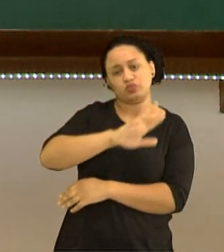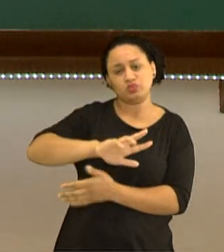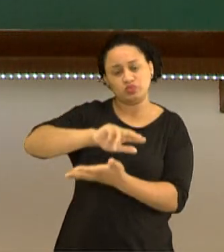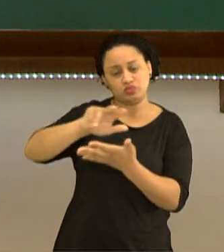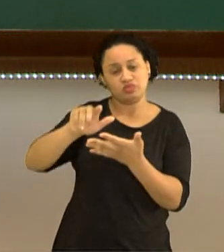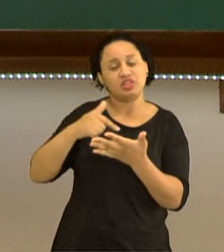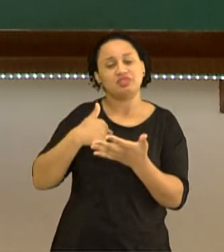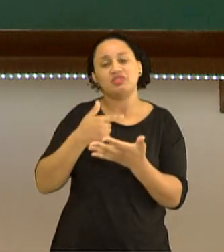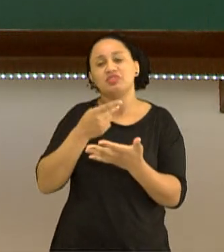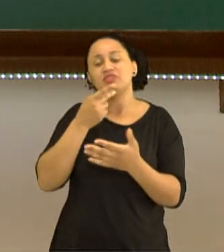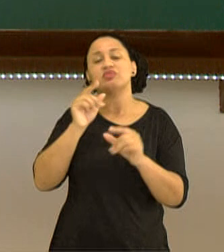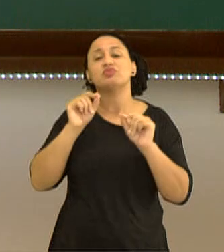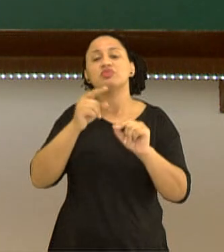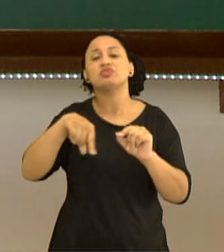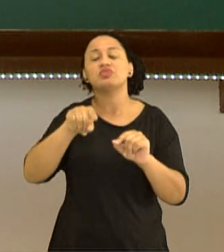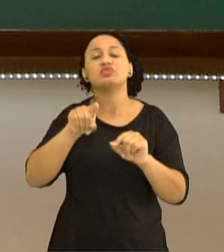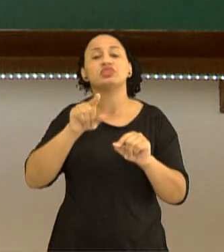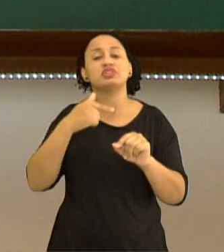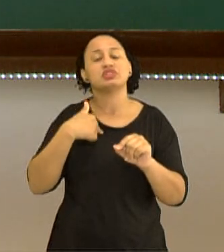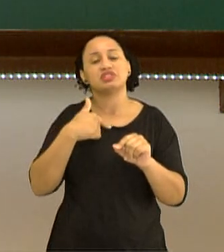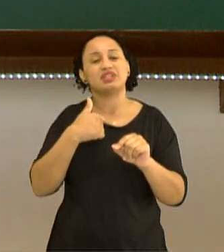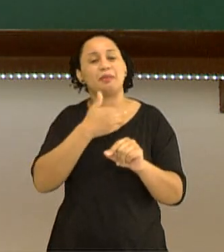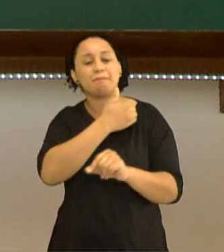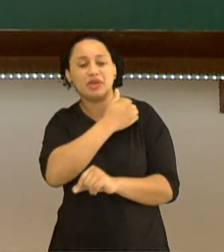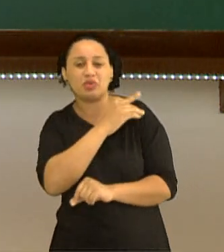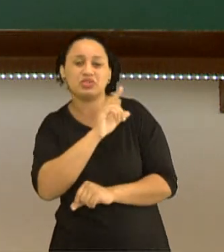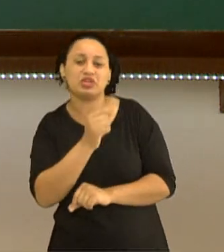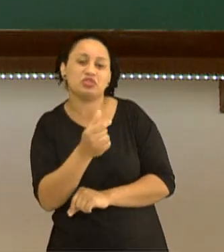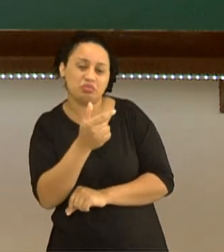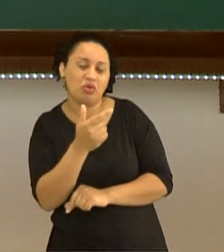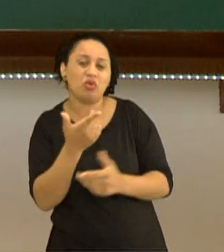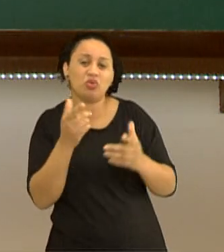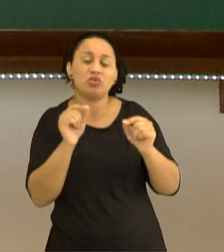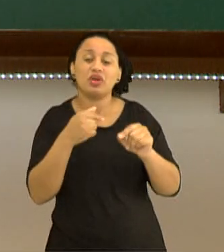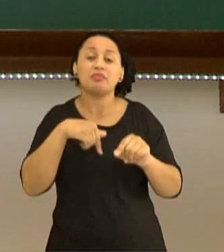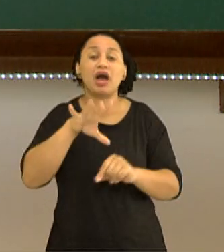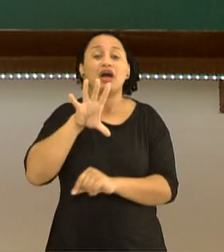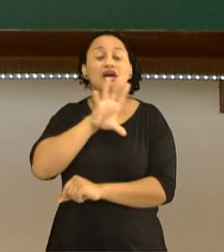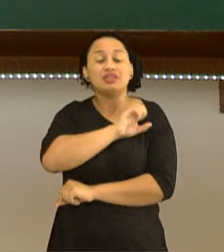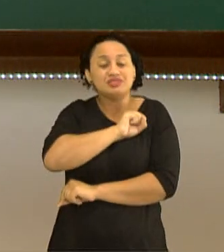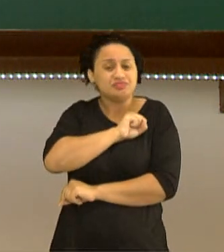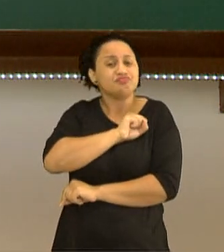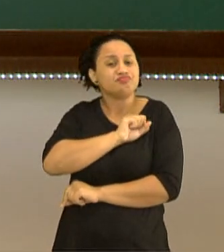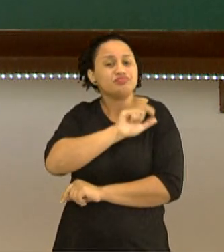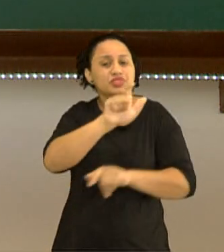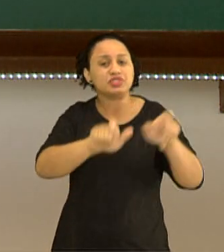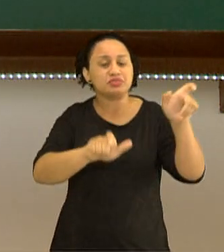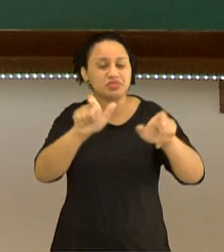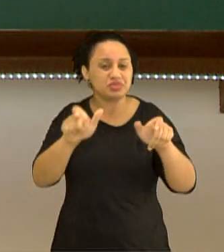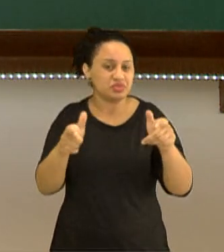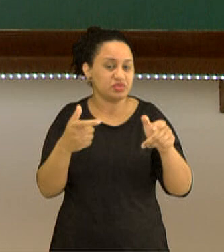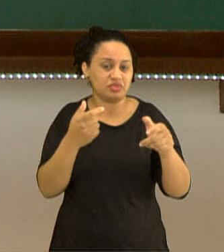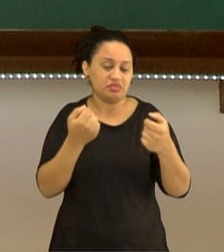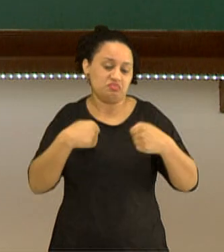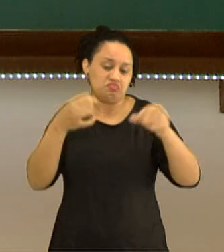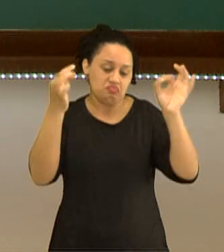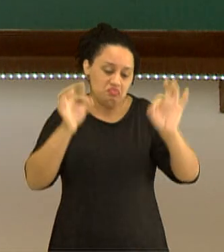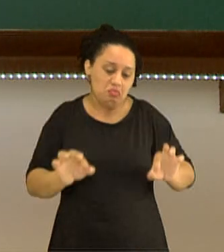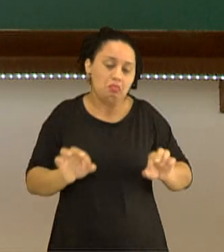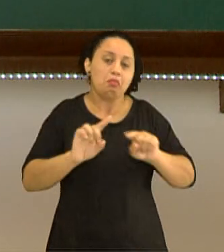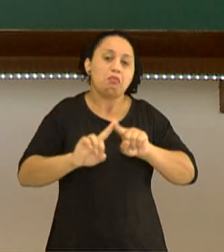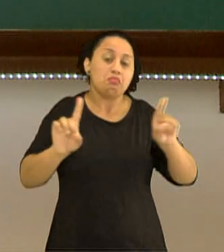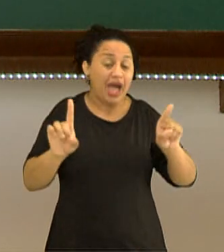despeço de vocês dizendo, seja menos preconceito, seja mais amor no peito. Não precisa ser perfeito, mas se